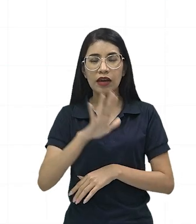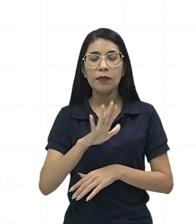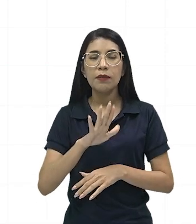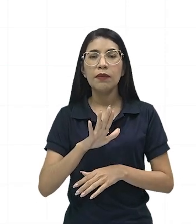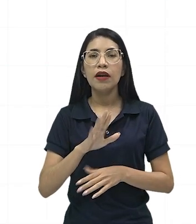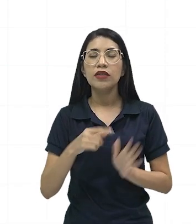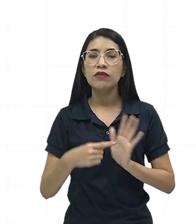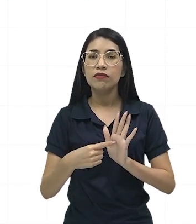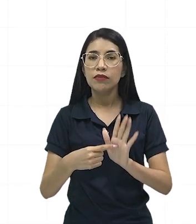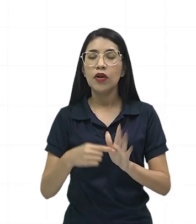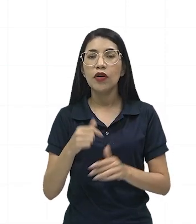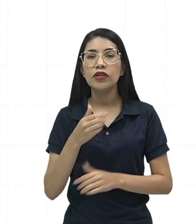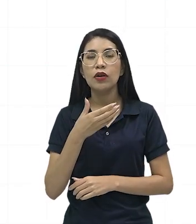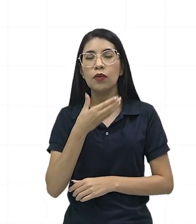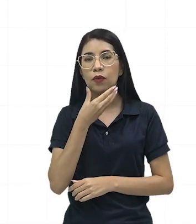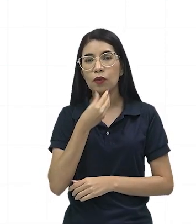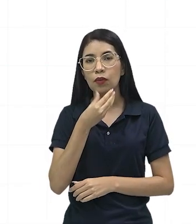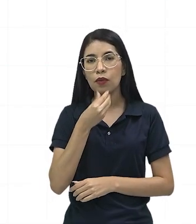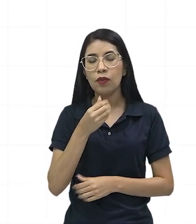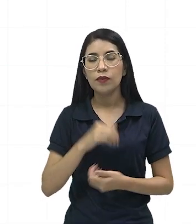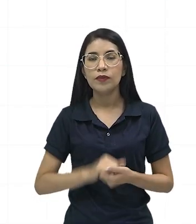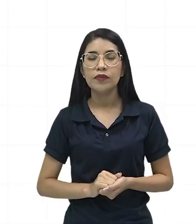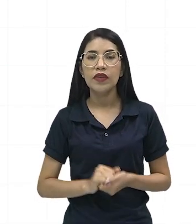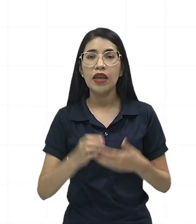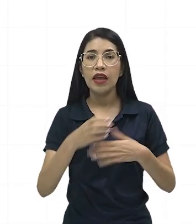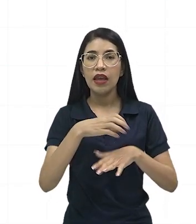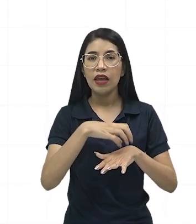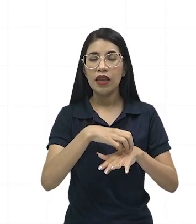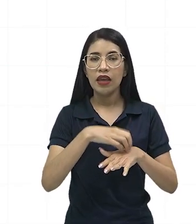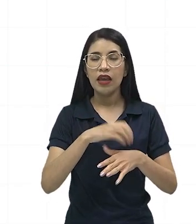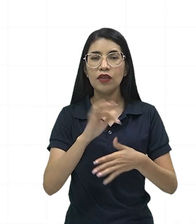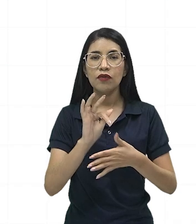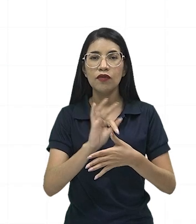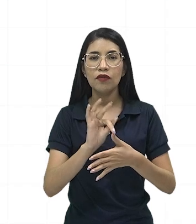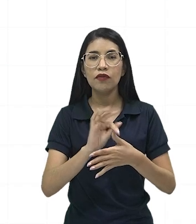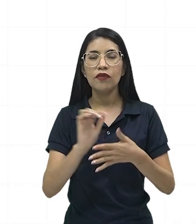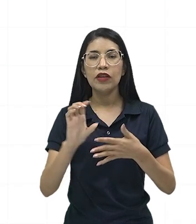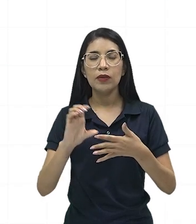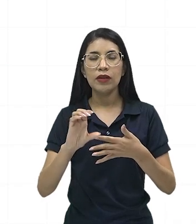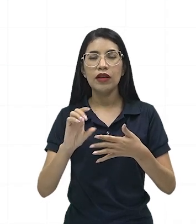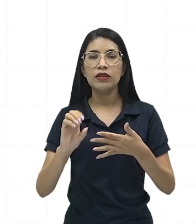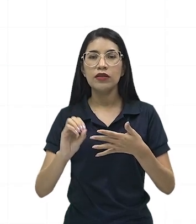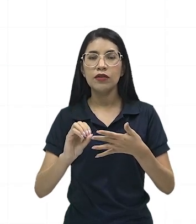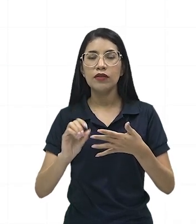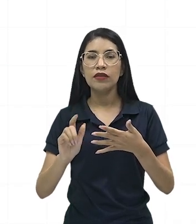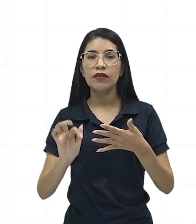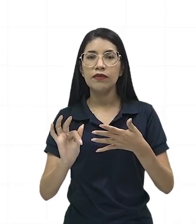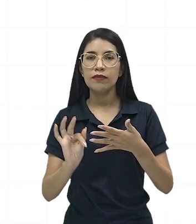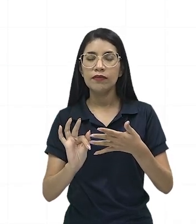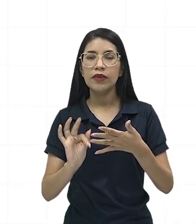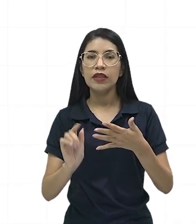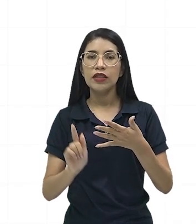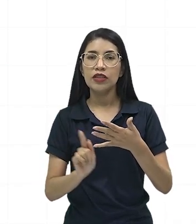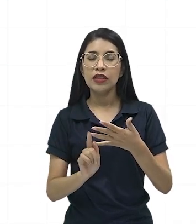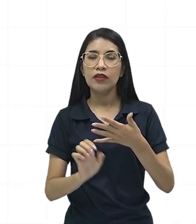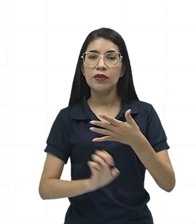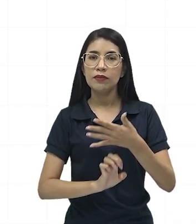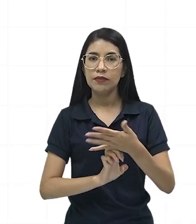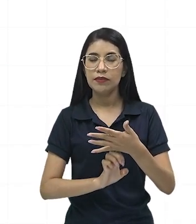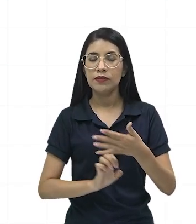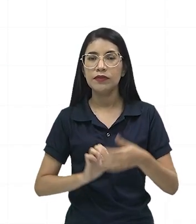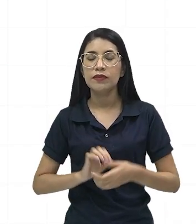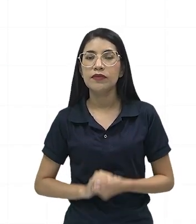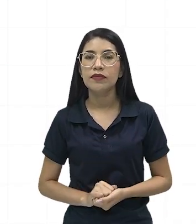o Linneu, né? Que é reino, filo, classe, ordem, família, gênero e